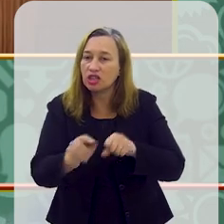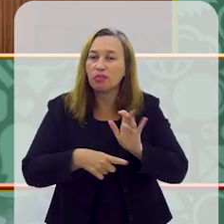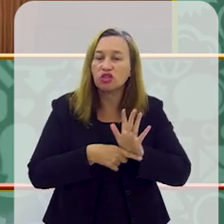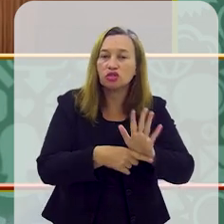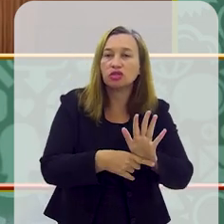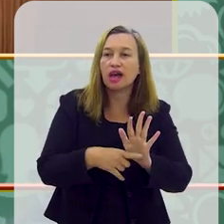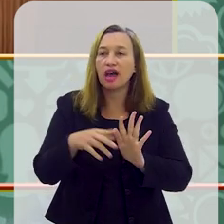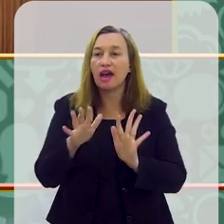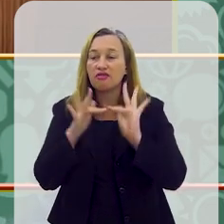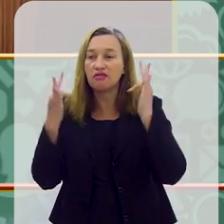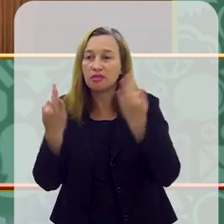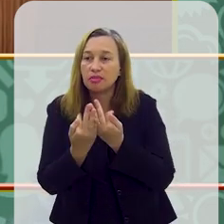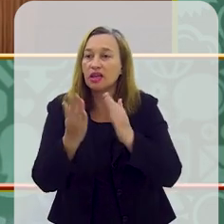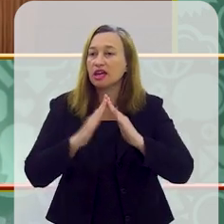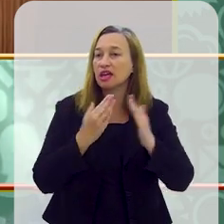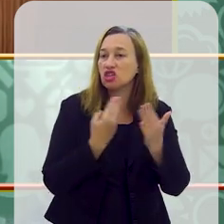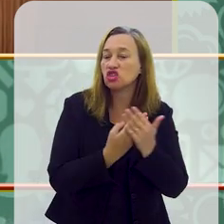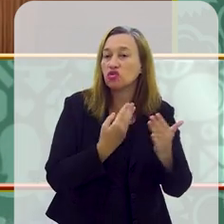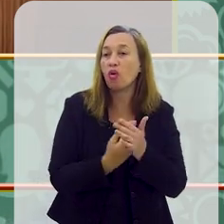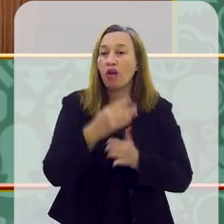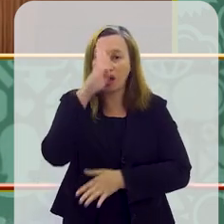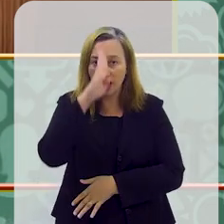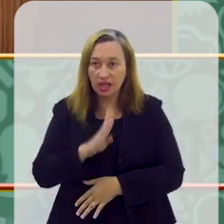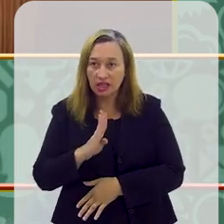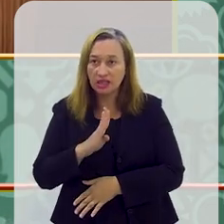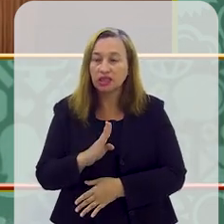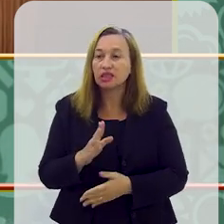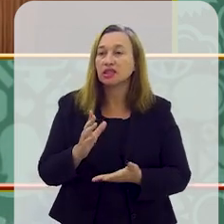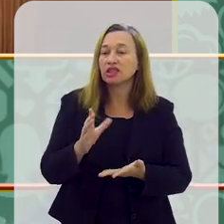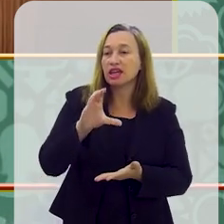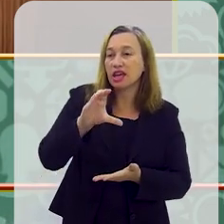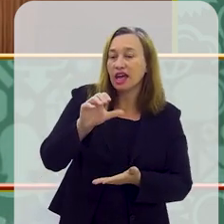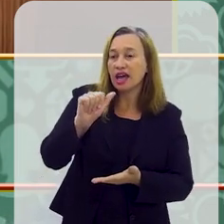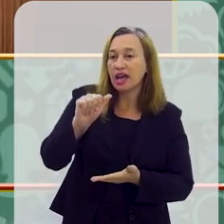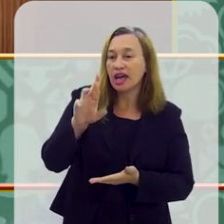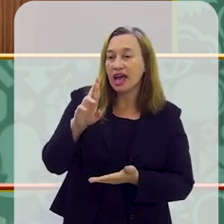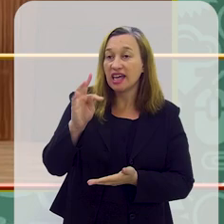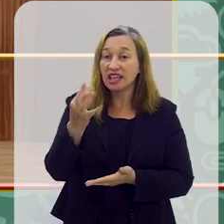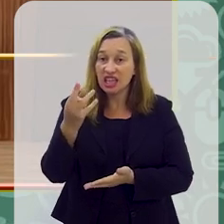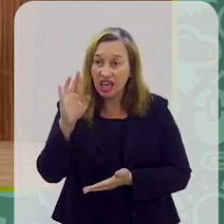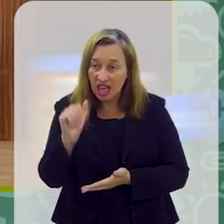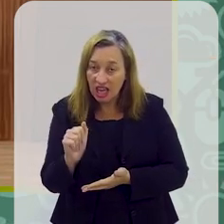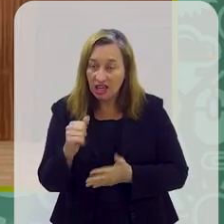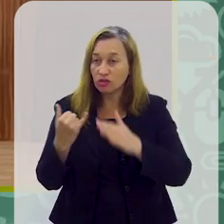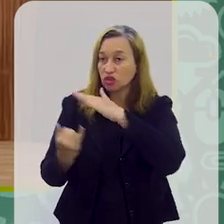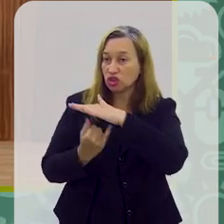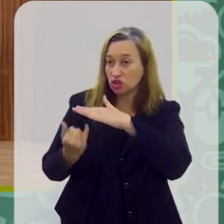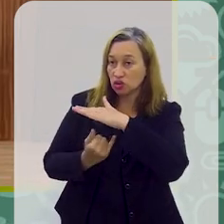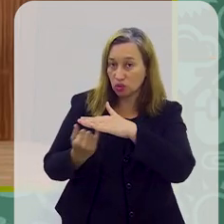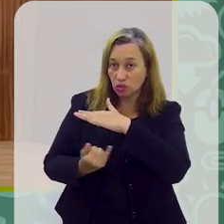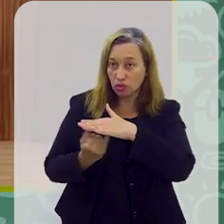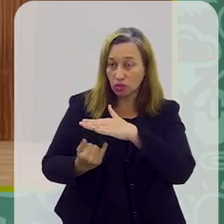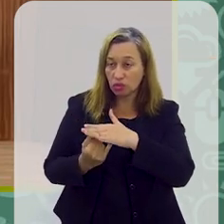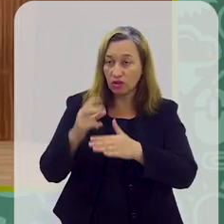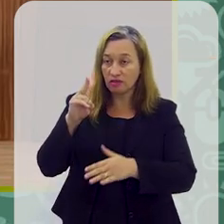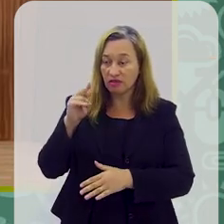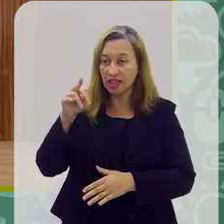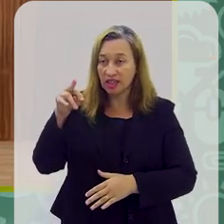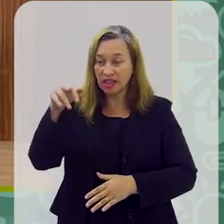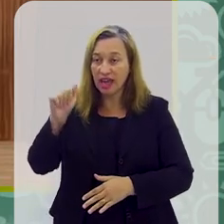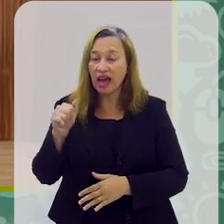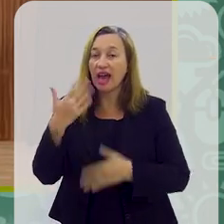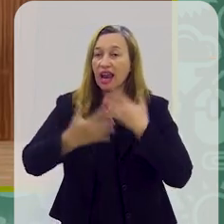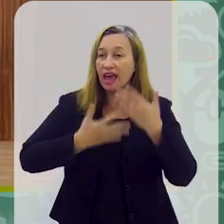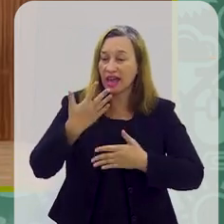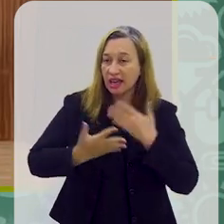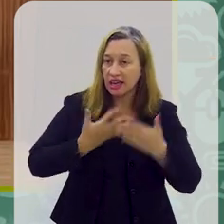e as escolas a lidarem com isso, ferramentas gratuitas, desde cartilhas no site do Instituto Vitaleri sobre prevenção do